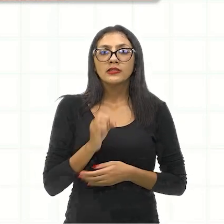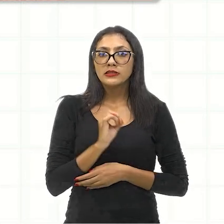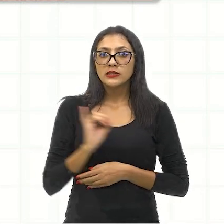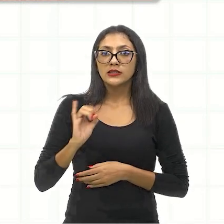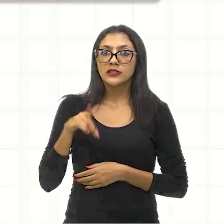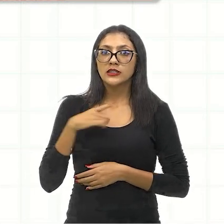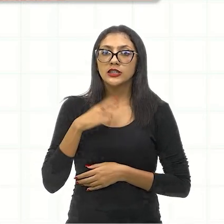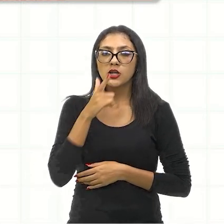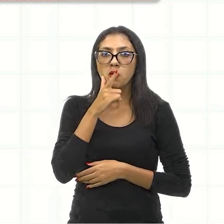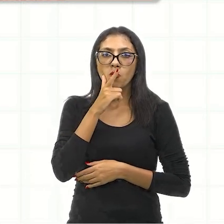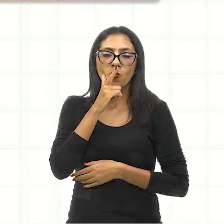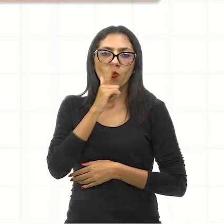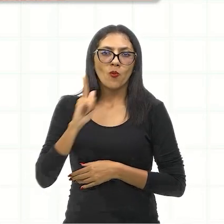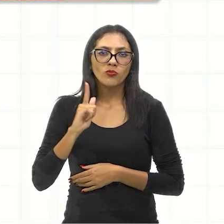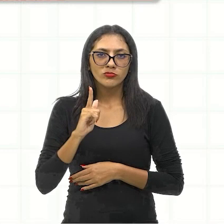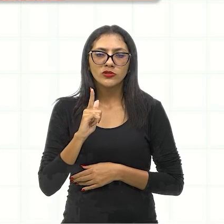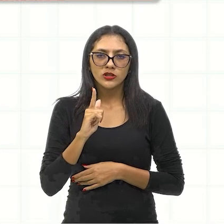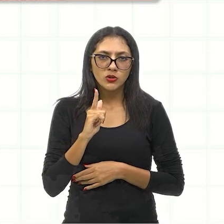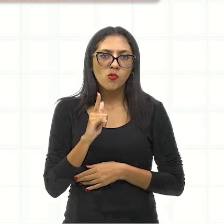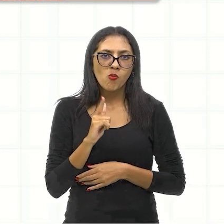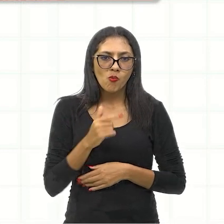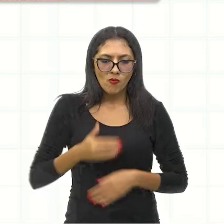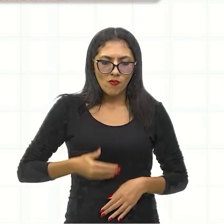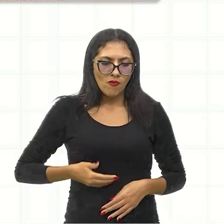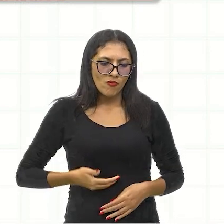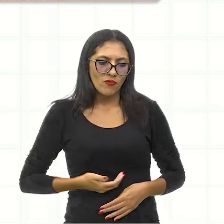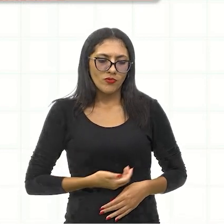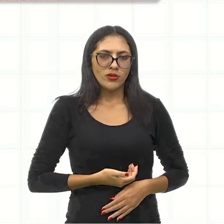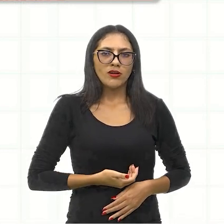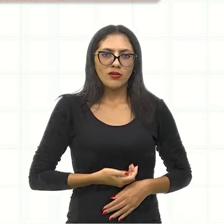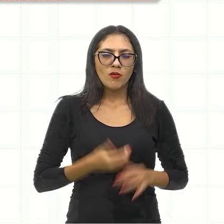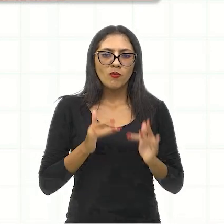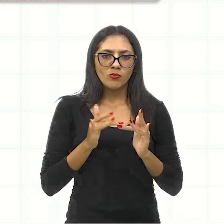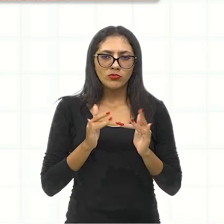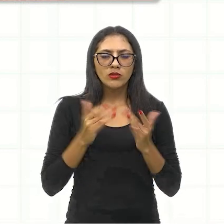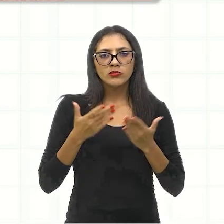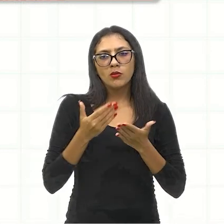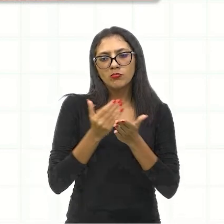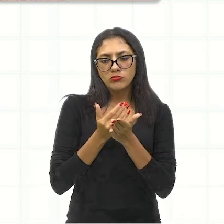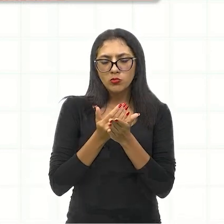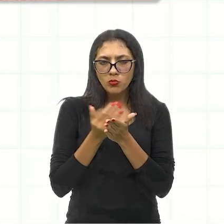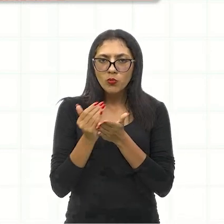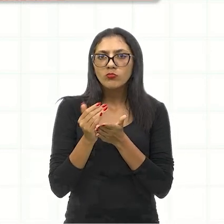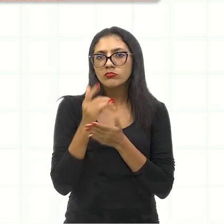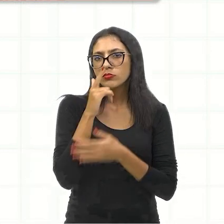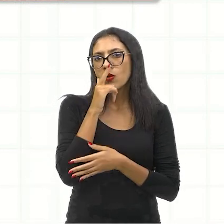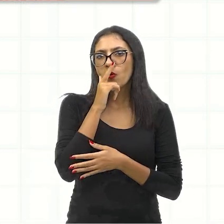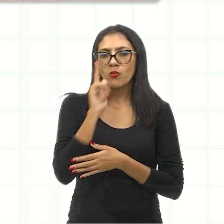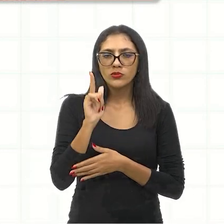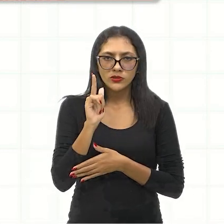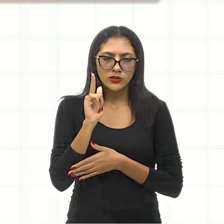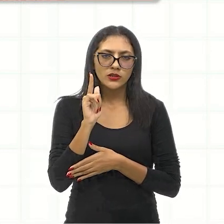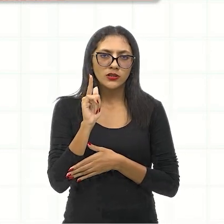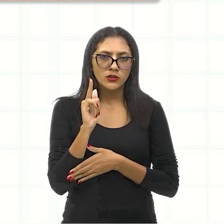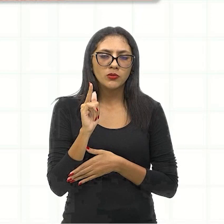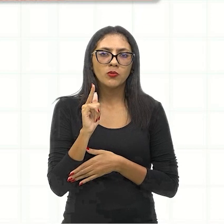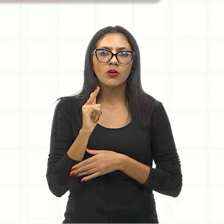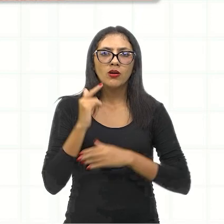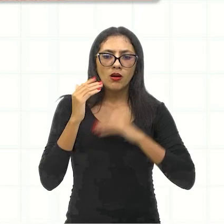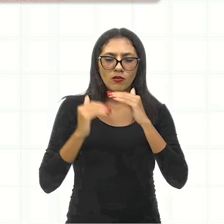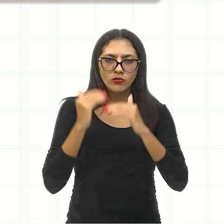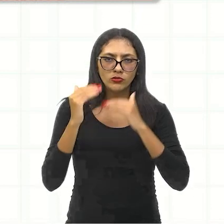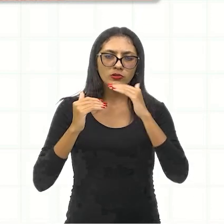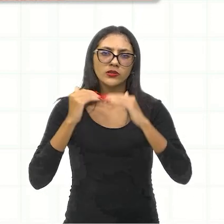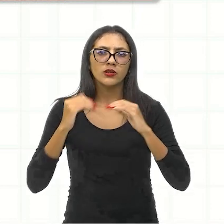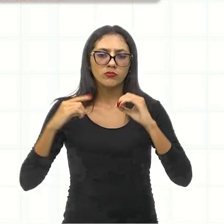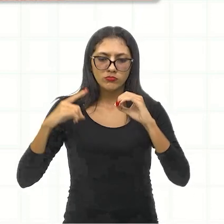lá, ficou fixo lá na parede do endométrio masculino, iniciará a gravidez, né? Deu certo lá o processo, a